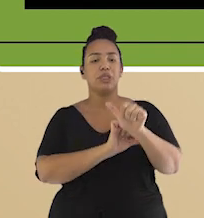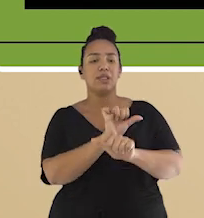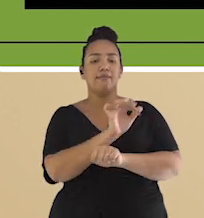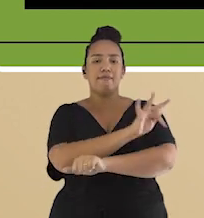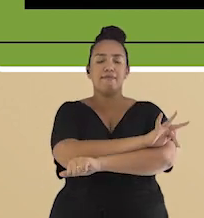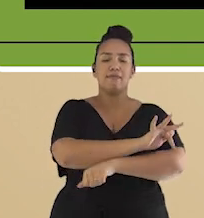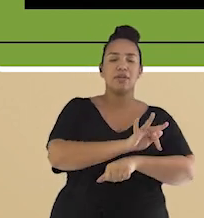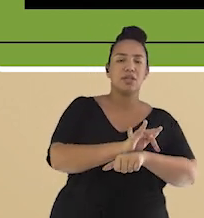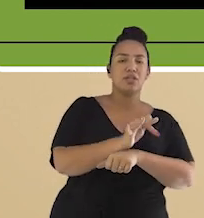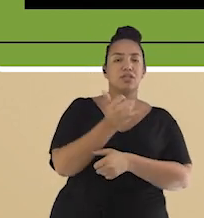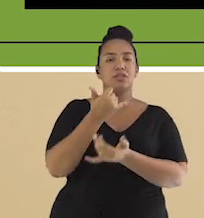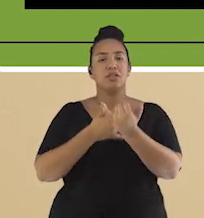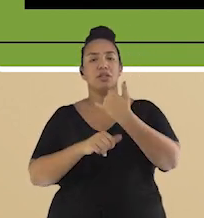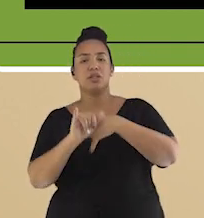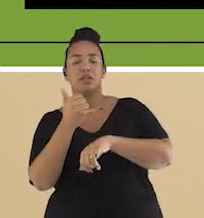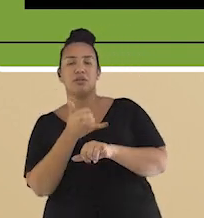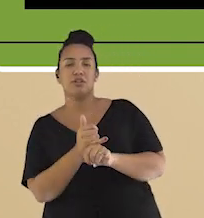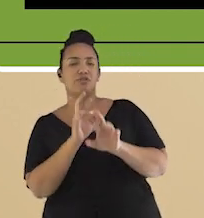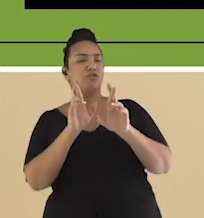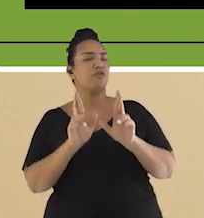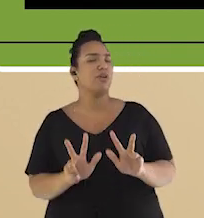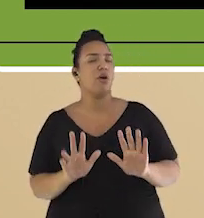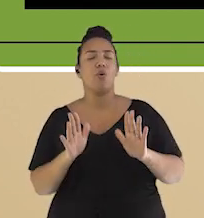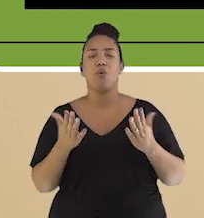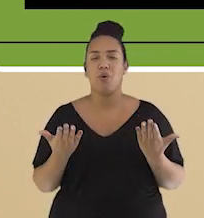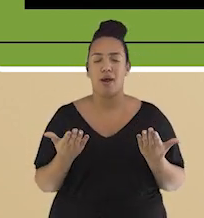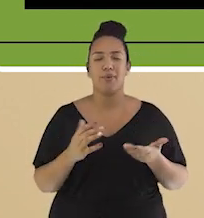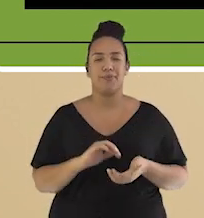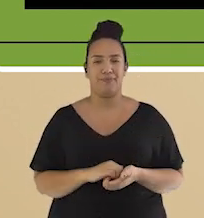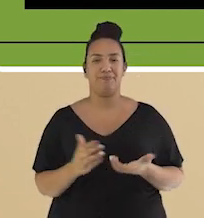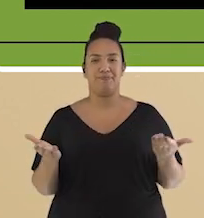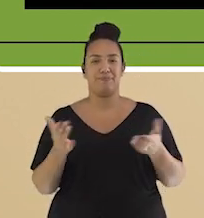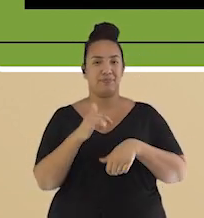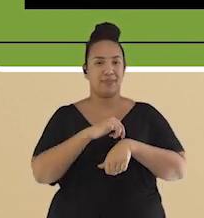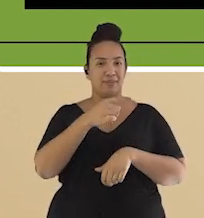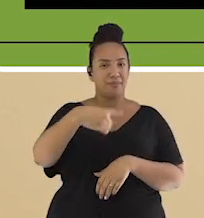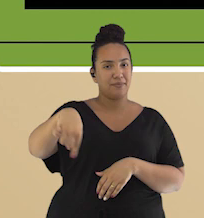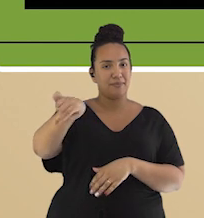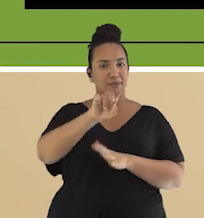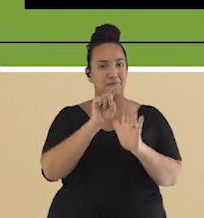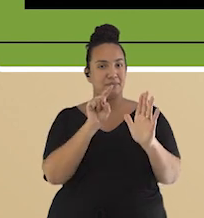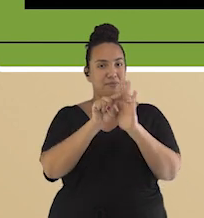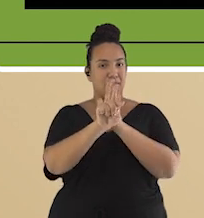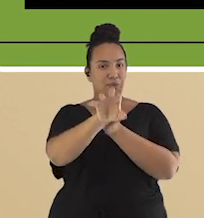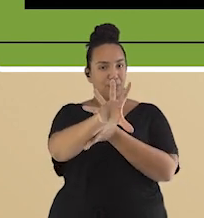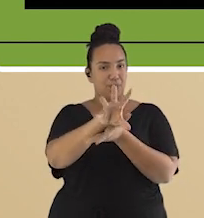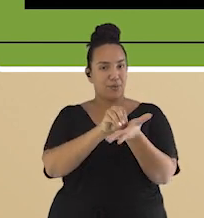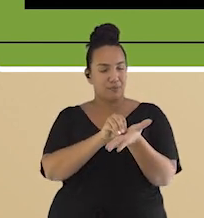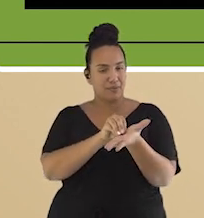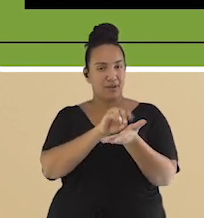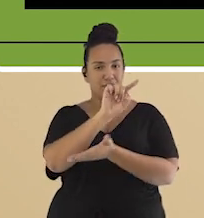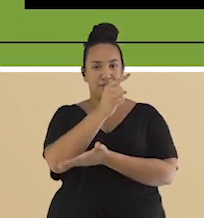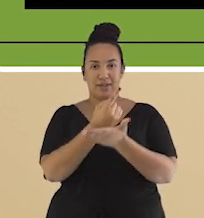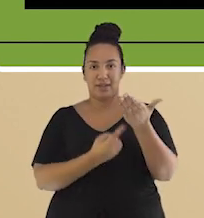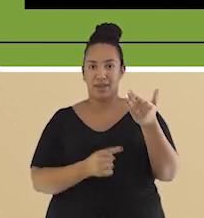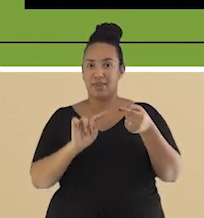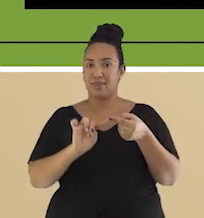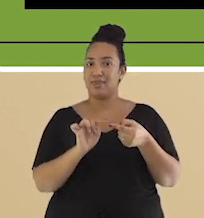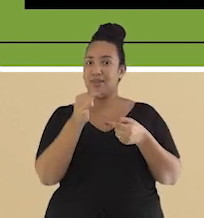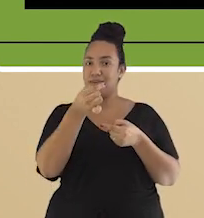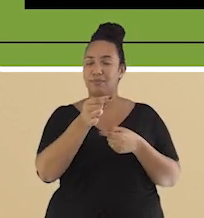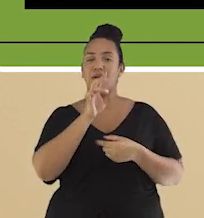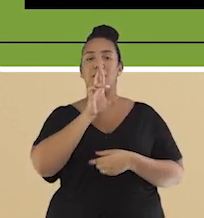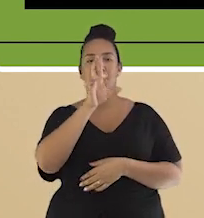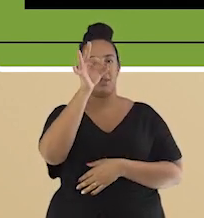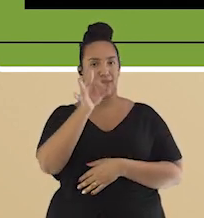entre transformações físicas e químicas. Vou dar um tempo para que copiem a pergunta em seu caderno, que no final da